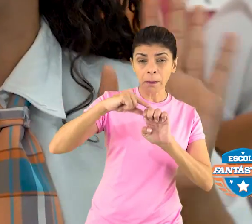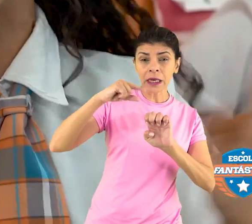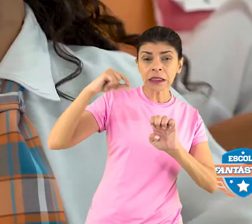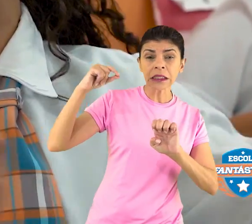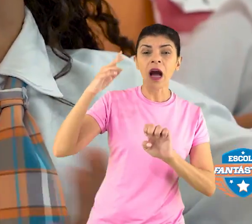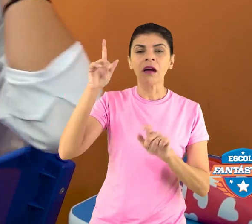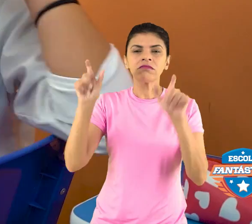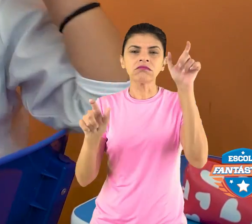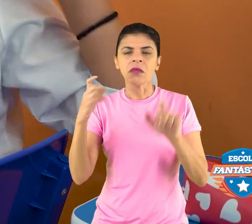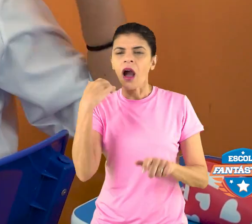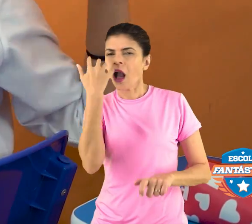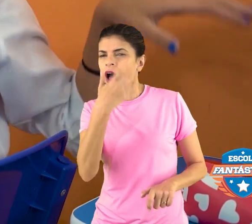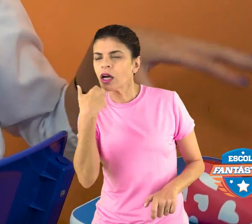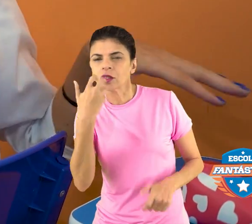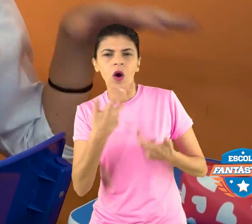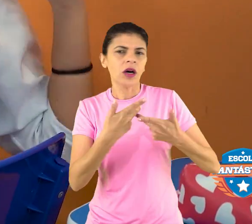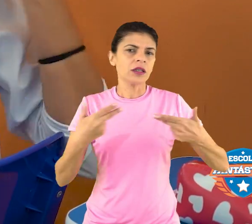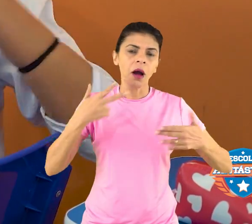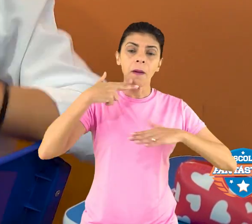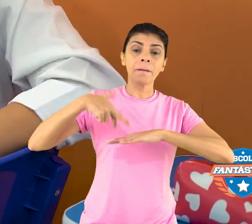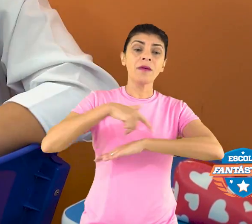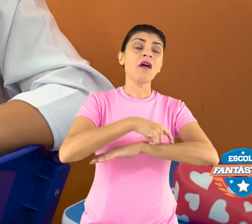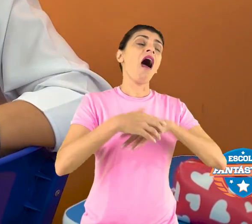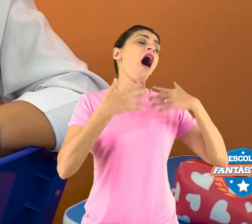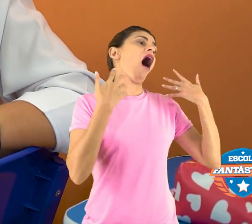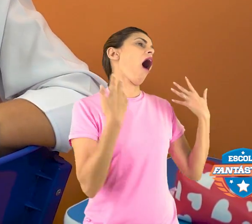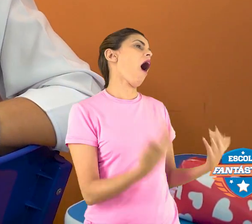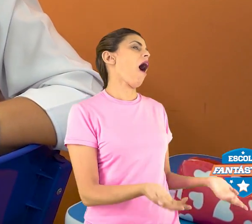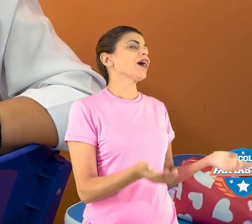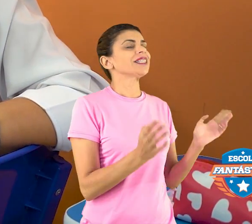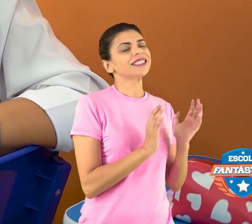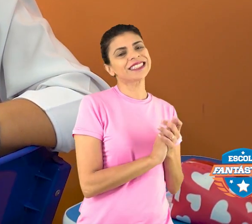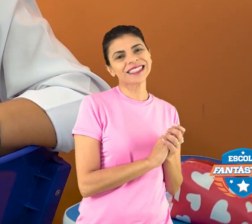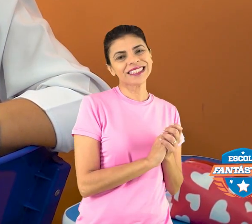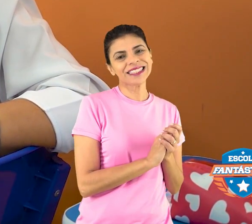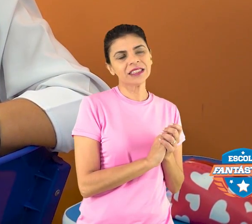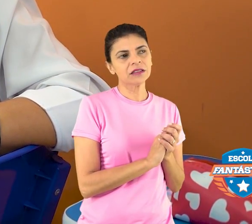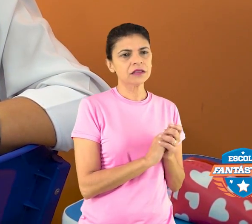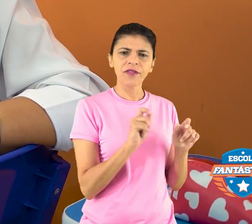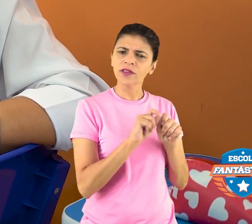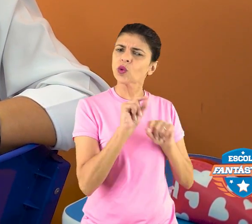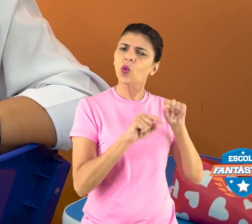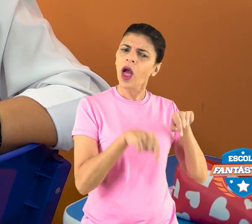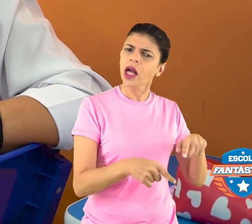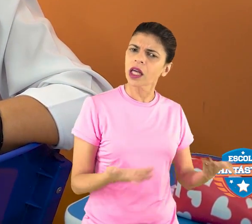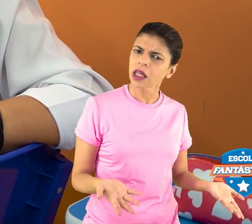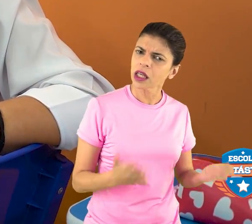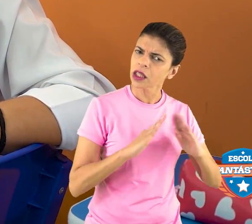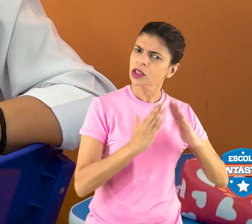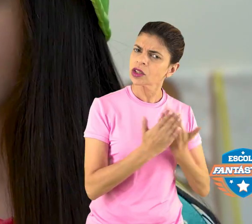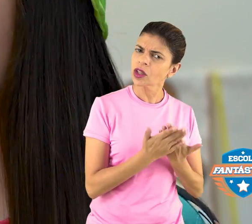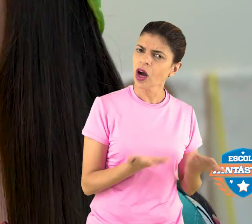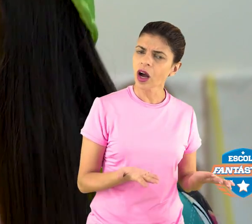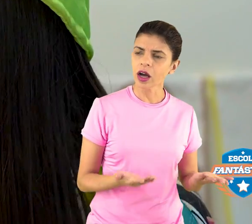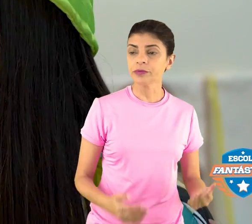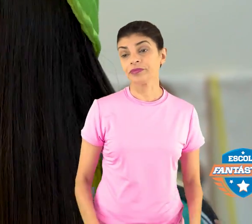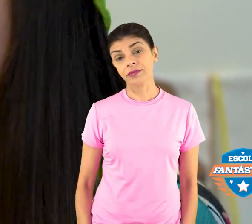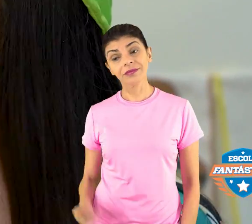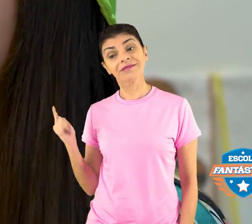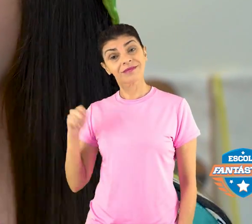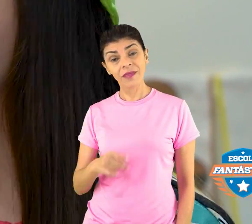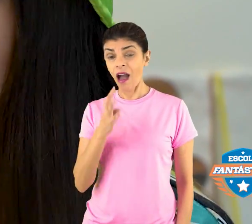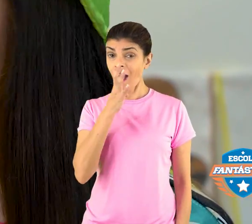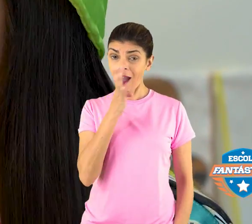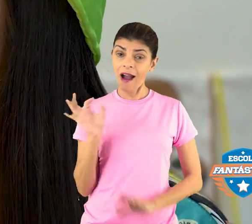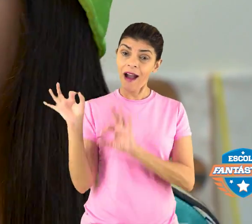de cantoras e modelos. Ah, tá! E o que ele vem fazer aqui na escola? Ele vem